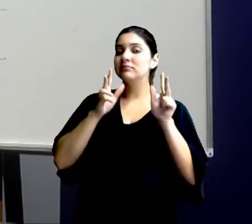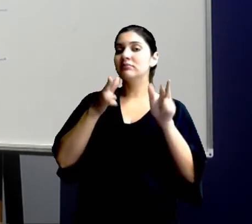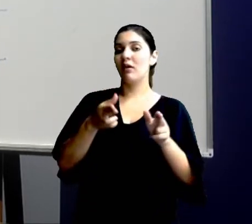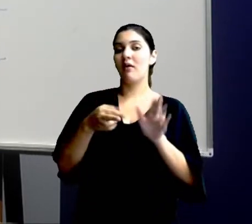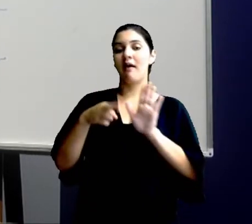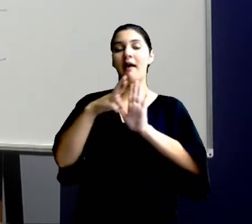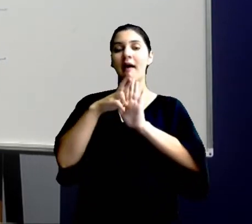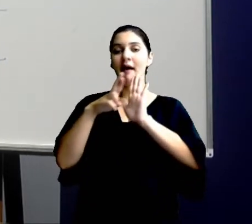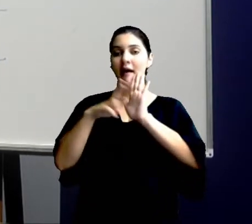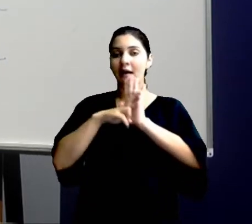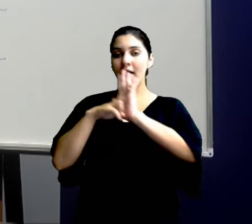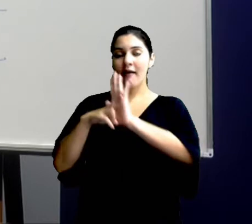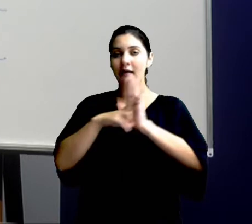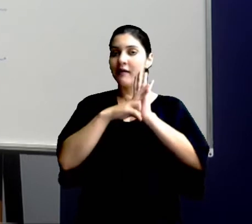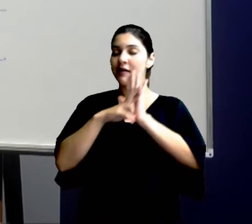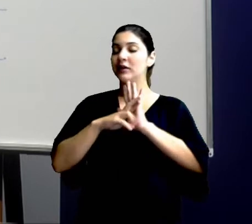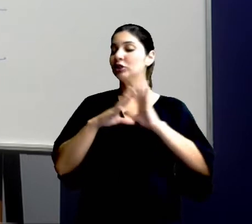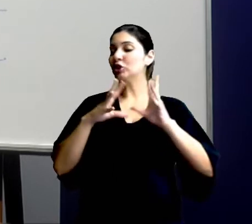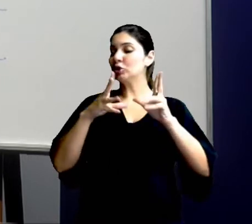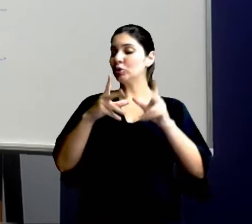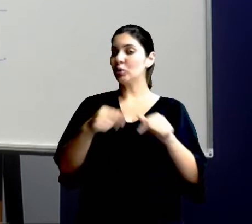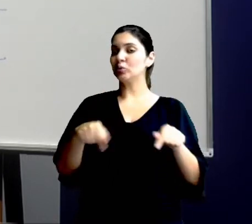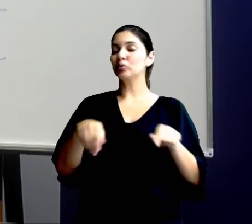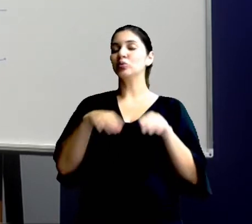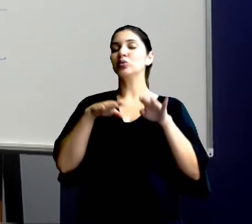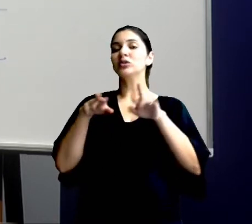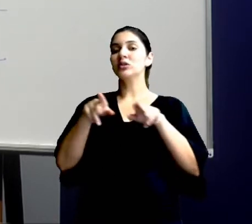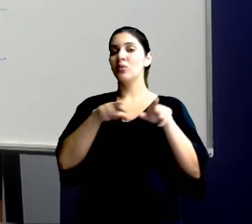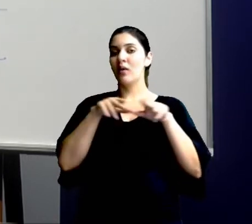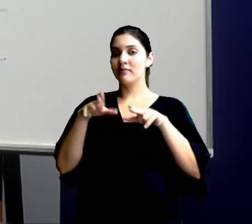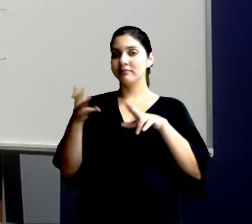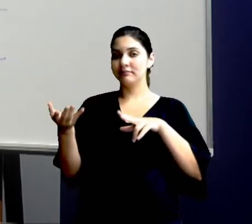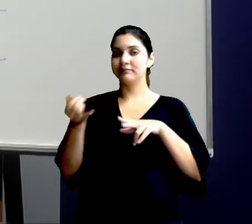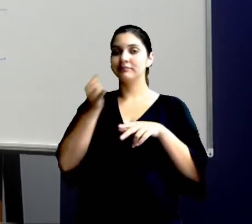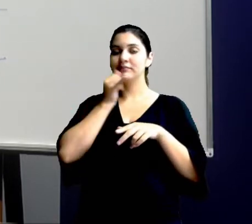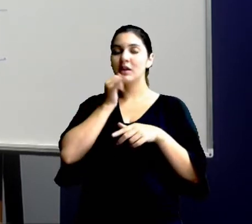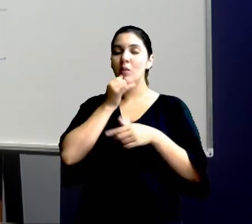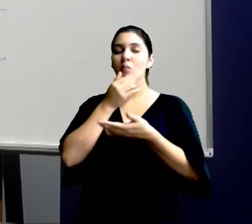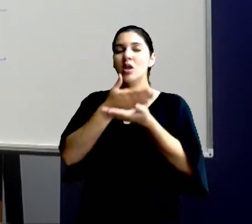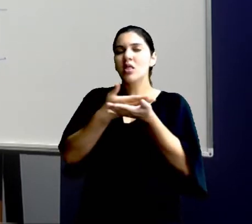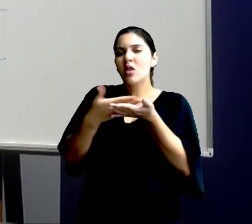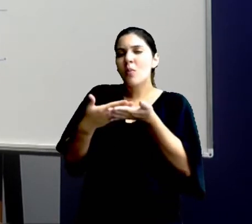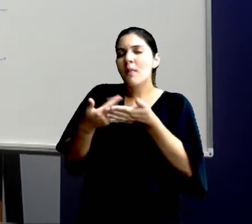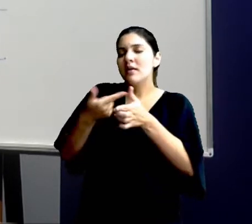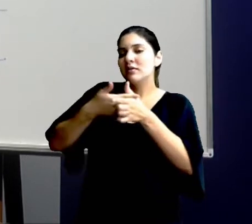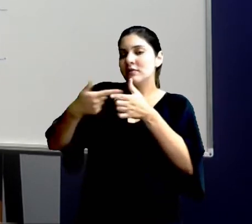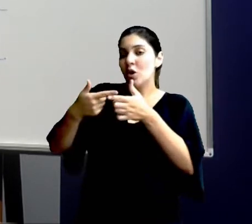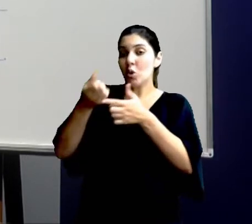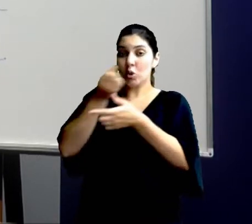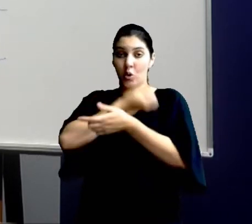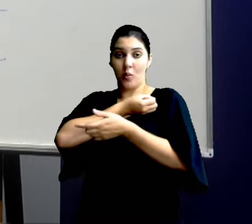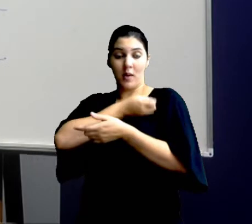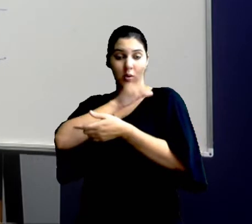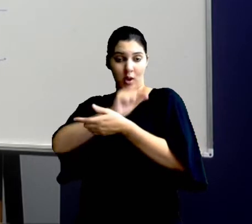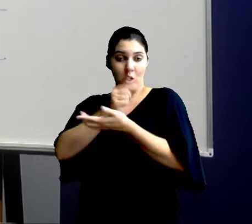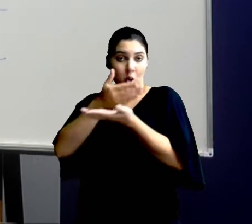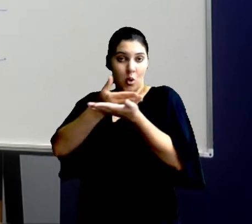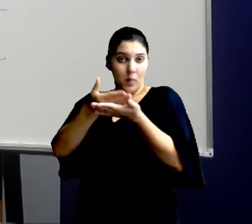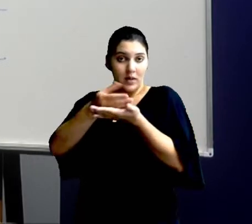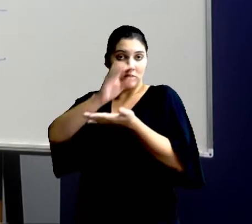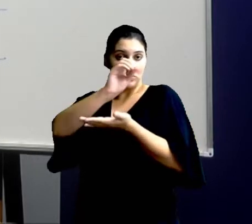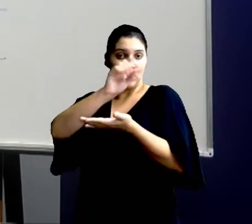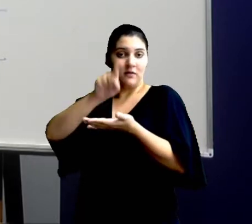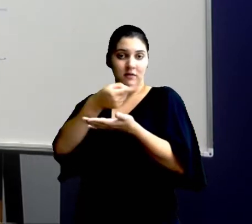tá? Então, início de divisão, o número é menor, começa com 0 e vírgula. Meu número é maior, Tem